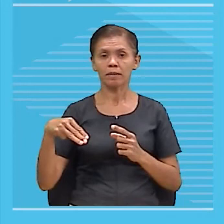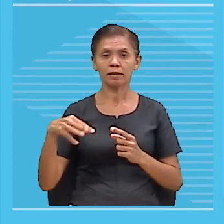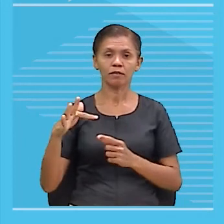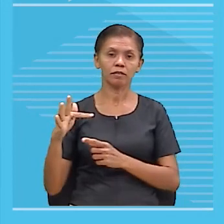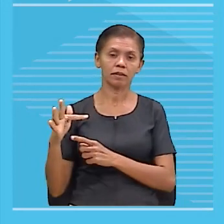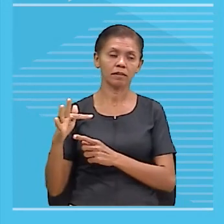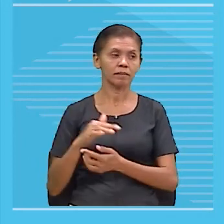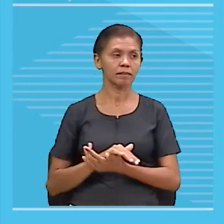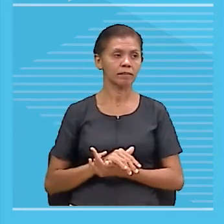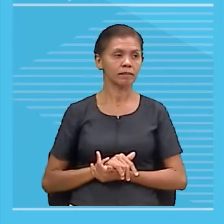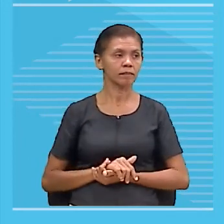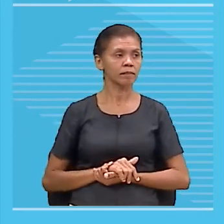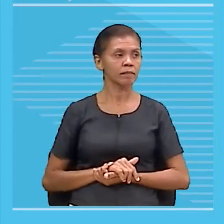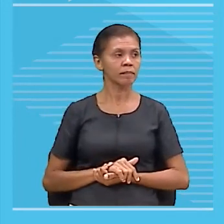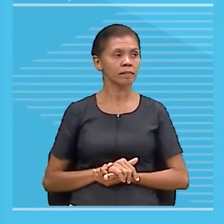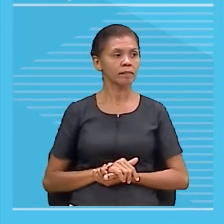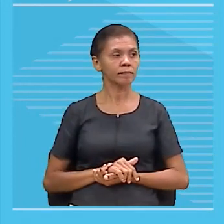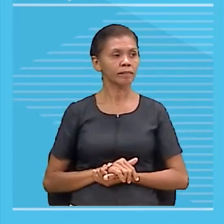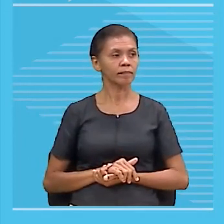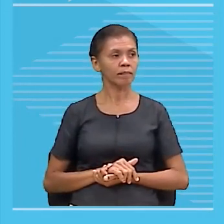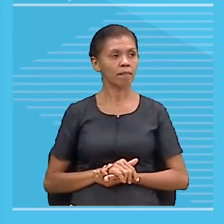Fazendo as alterações que eu falei.